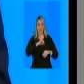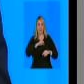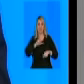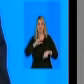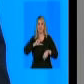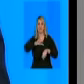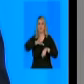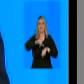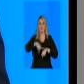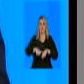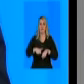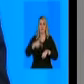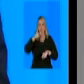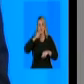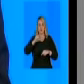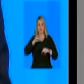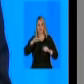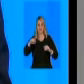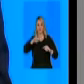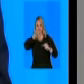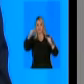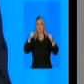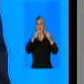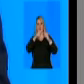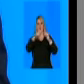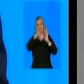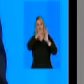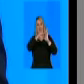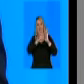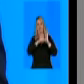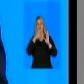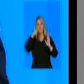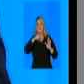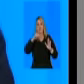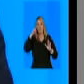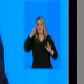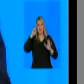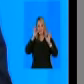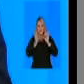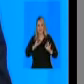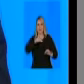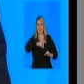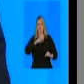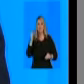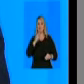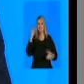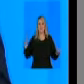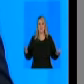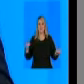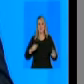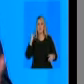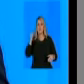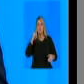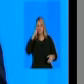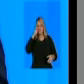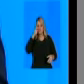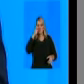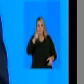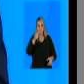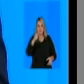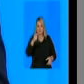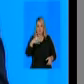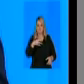atrasados, atingem as metas e não recebem em dia. Então, é importante olhar com mais